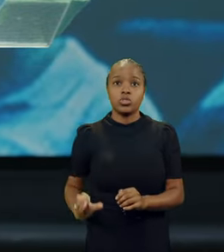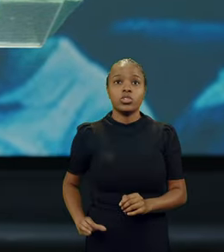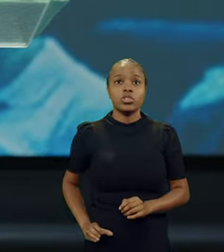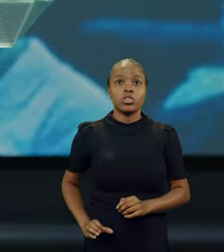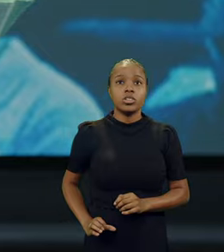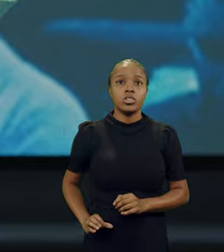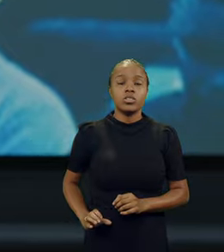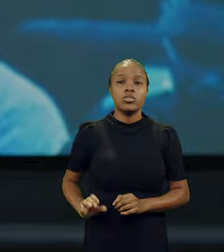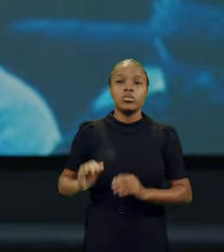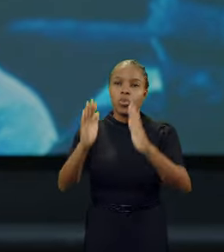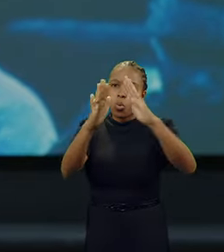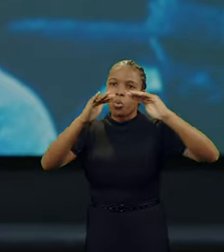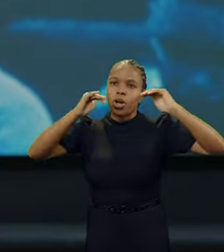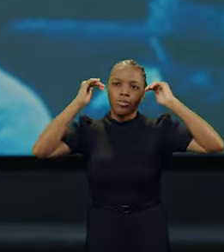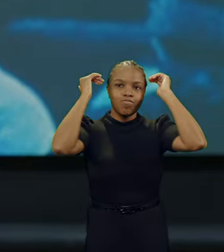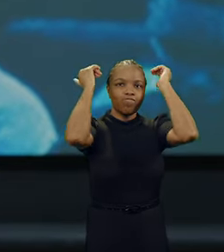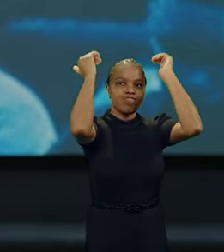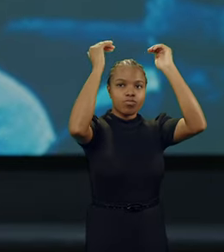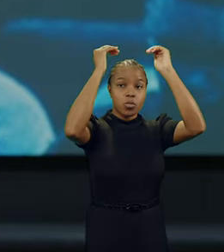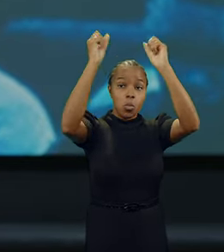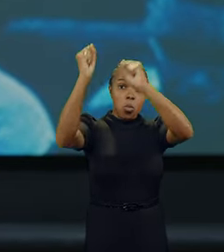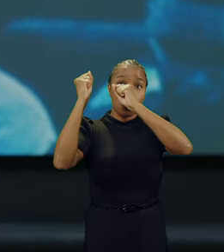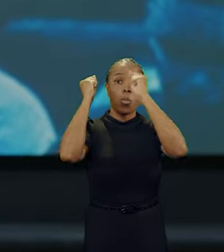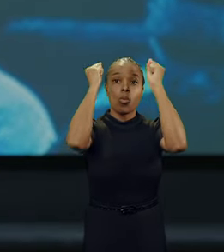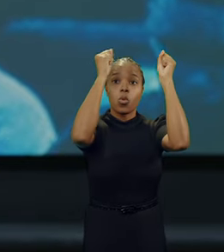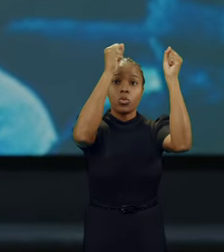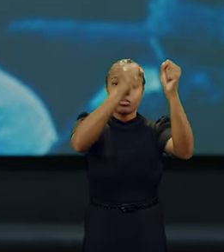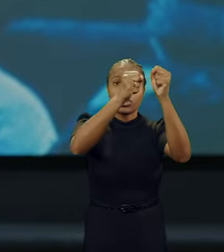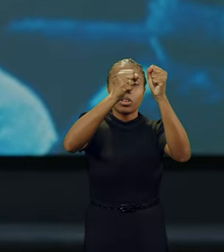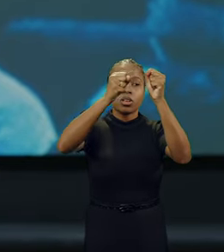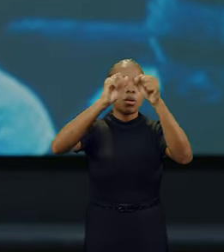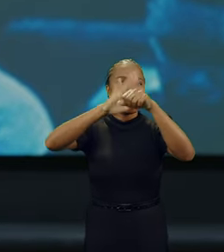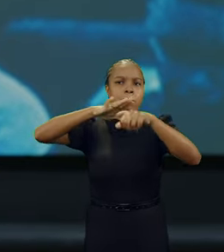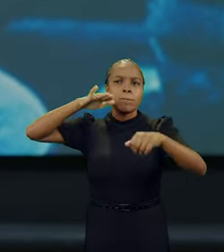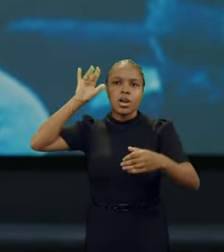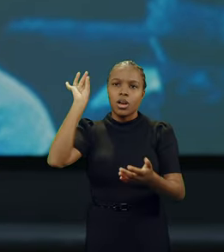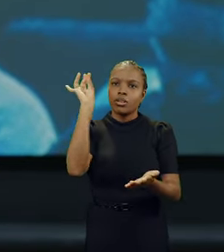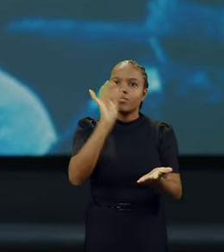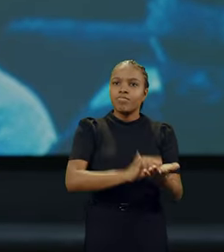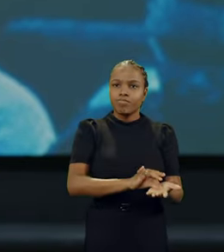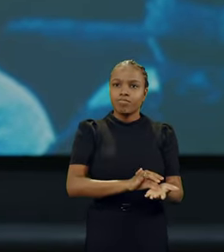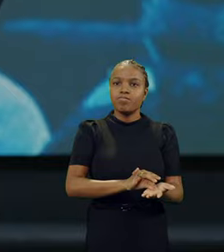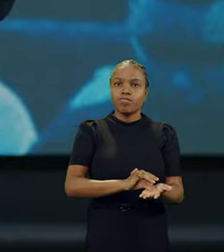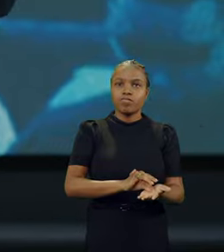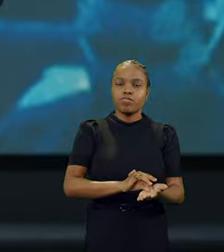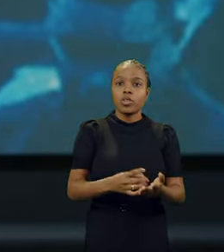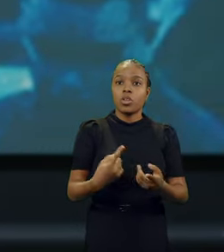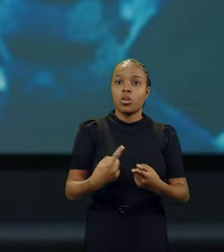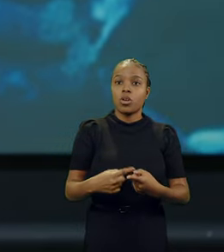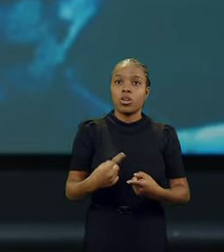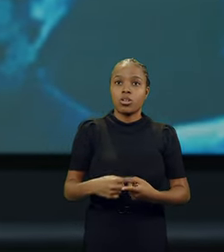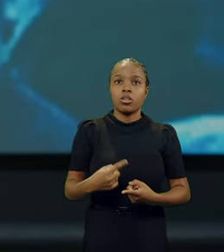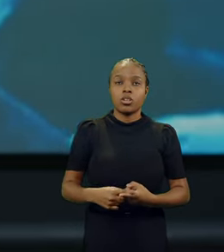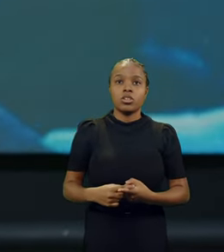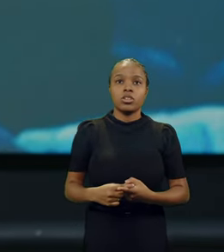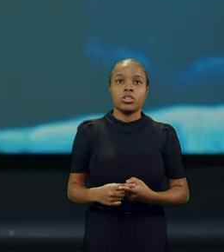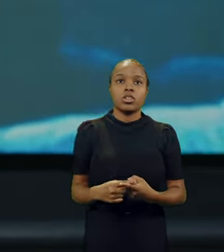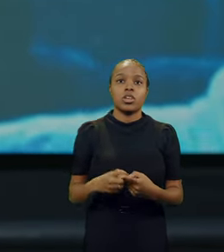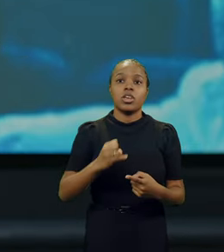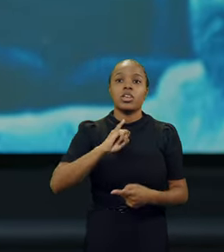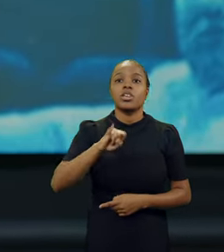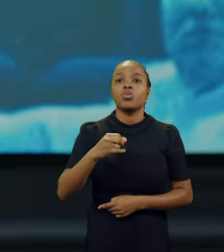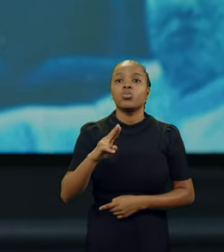mais soberania, com mais poder, com mais realidade. Por que que os judeus